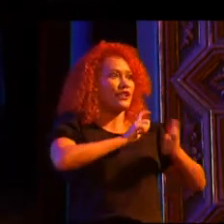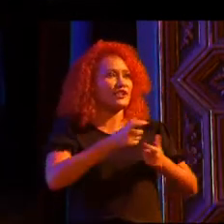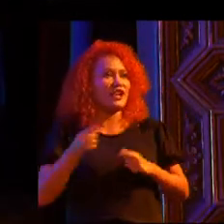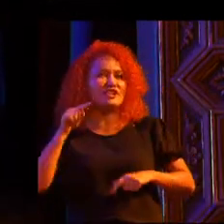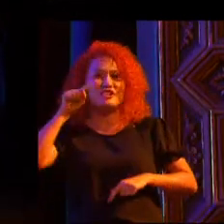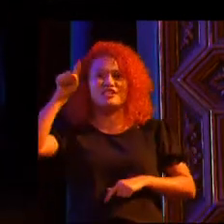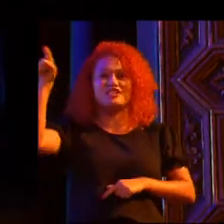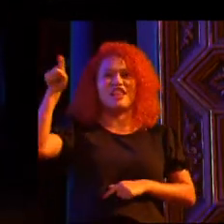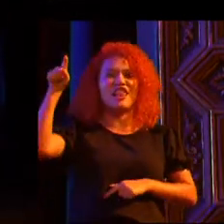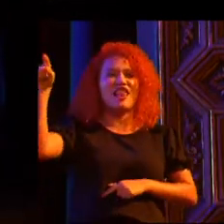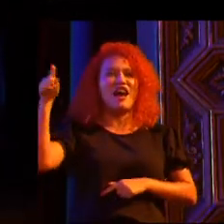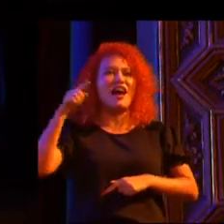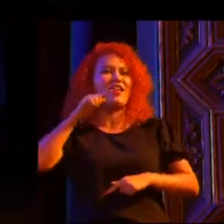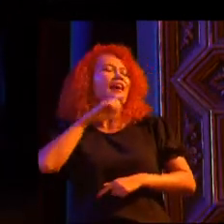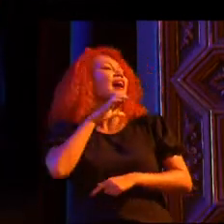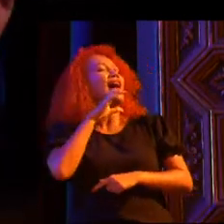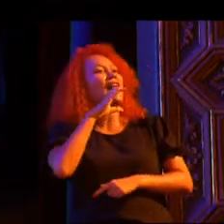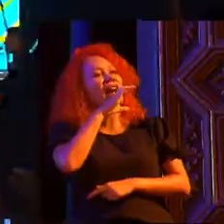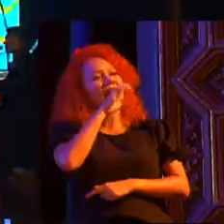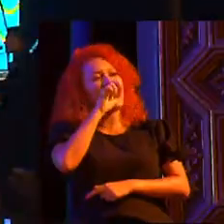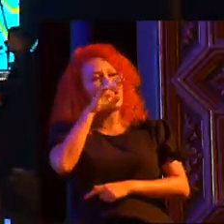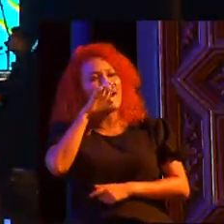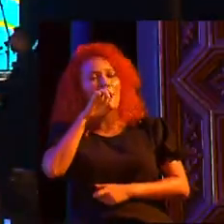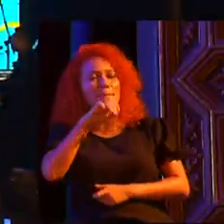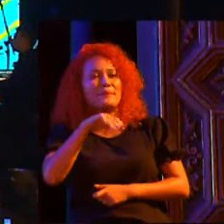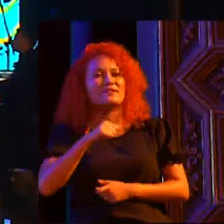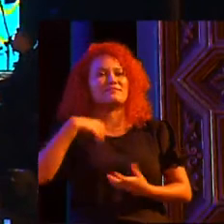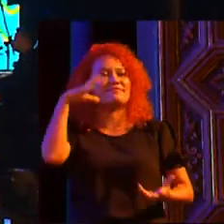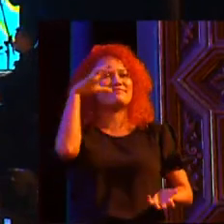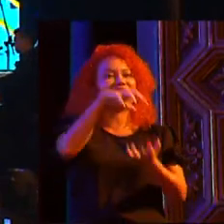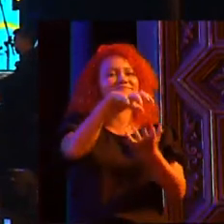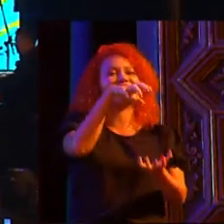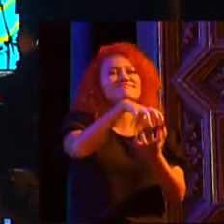do coração da cremação.